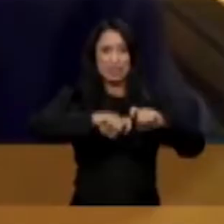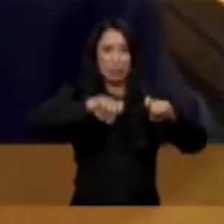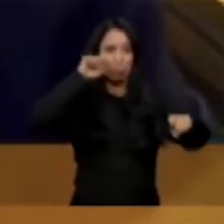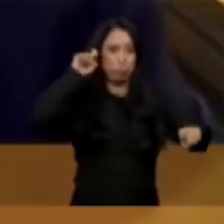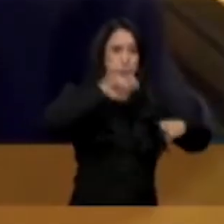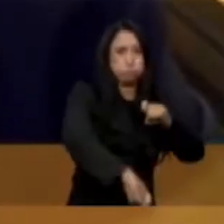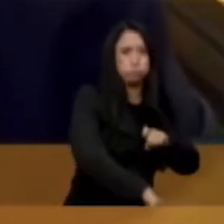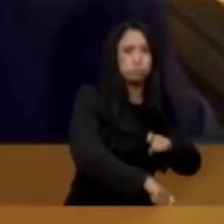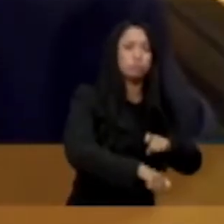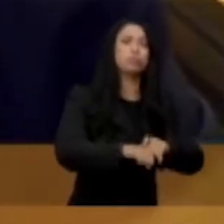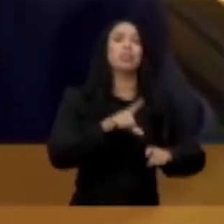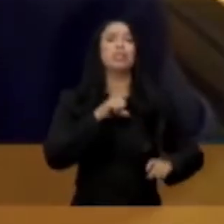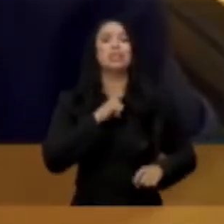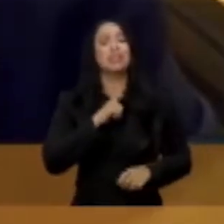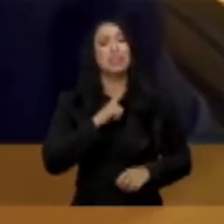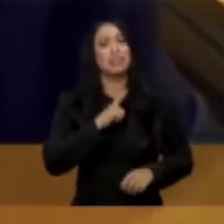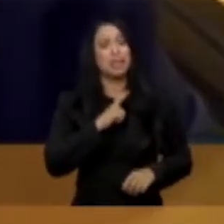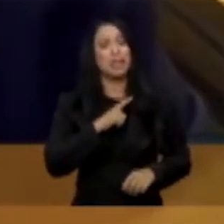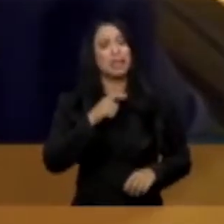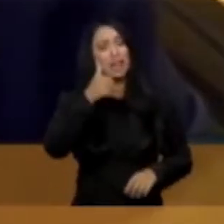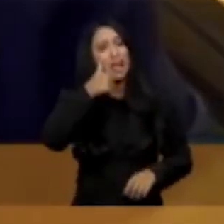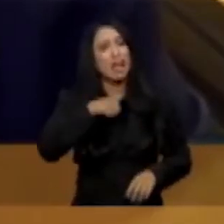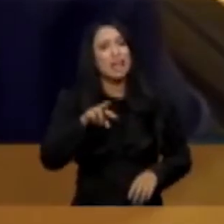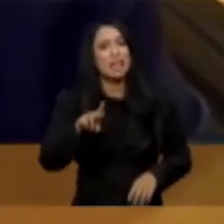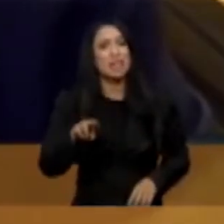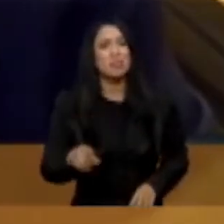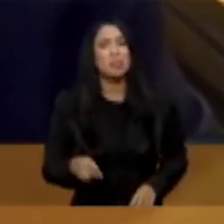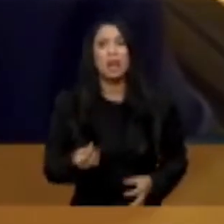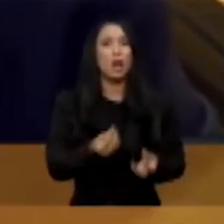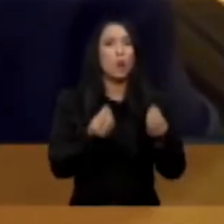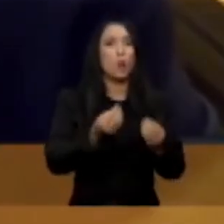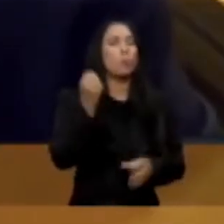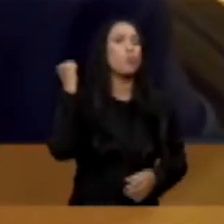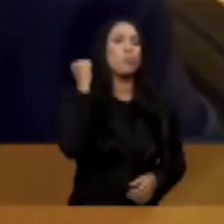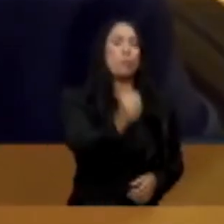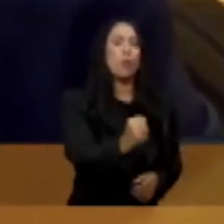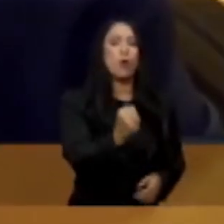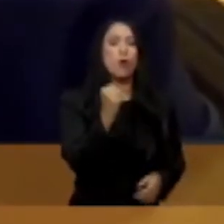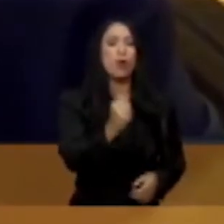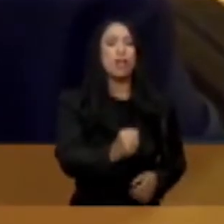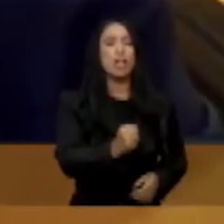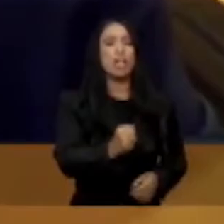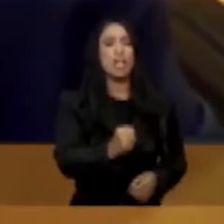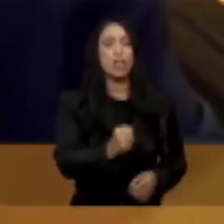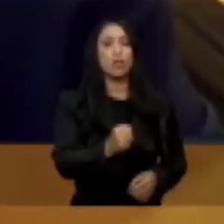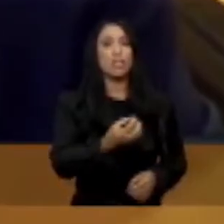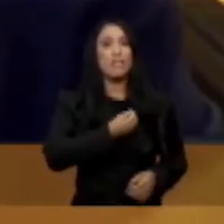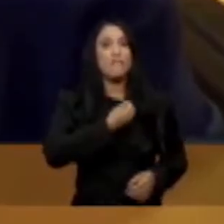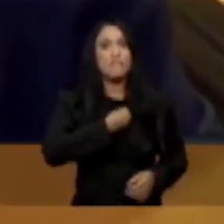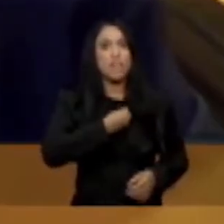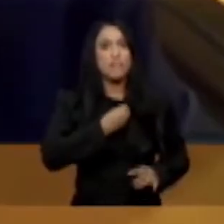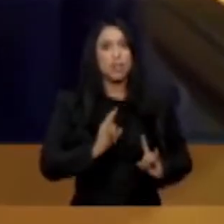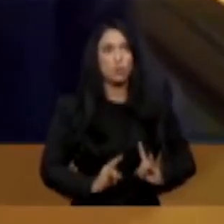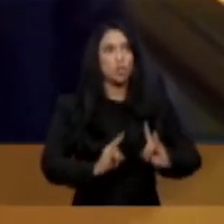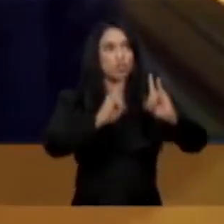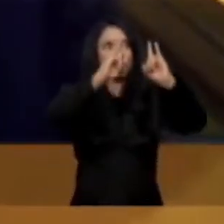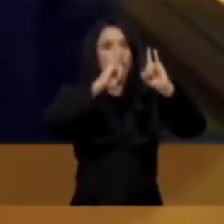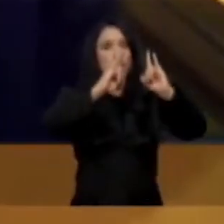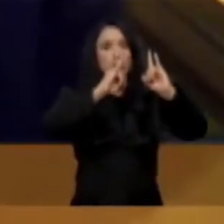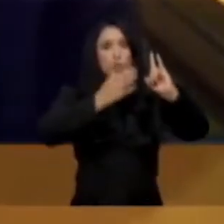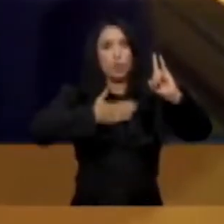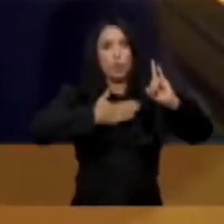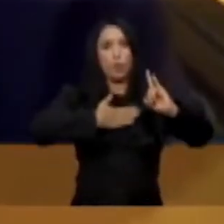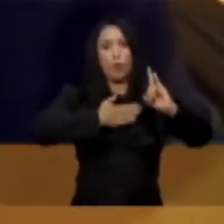tentativa de estupro da sua irmã e do seu assassinato quando foi arremessada viva da cobertura de um edifício na